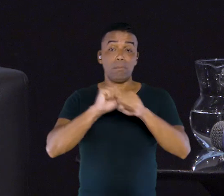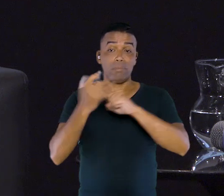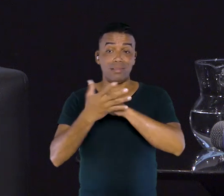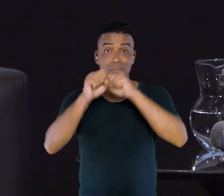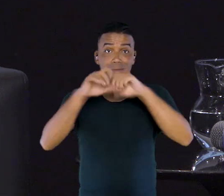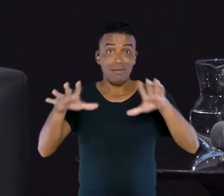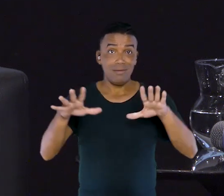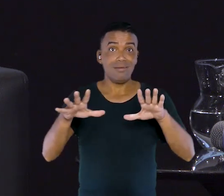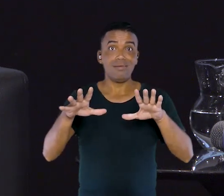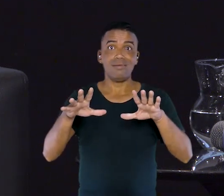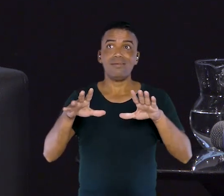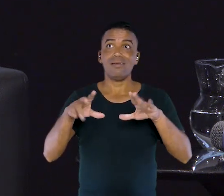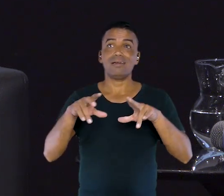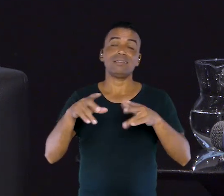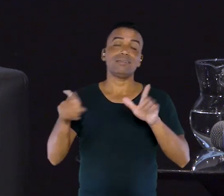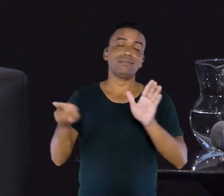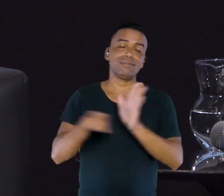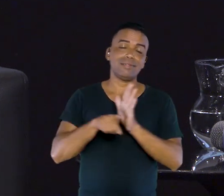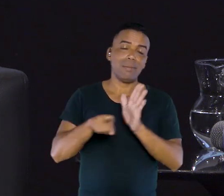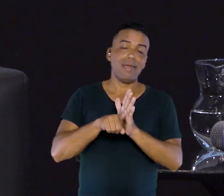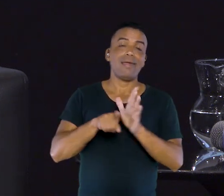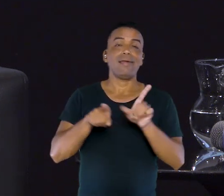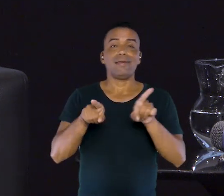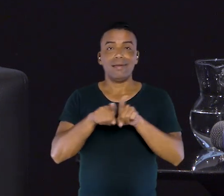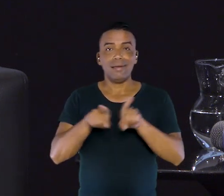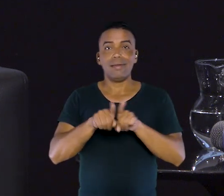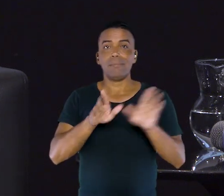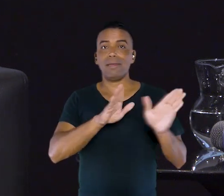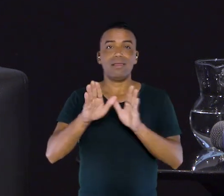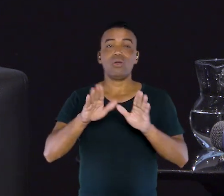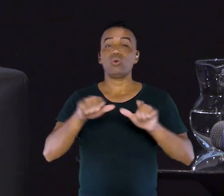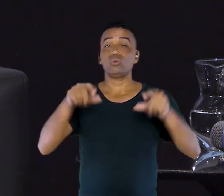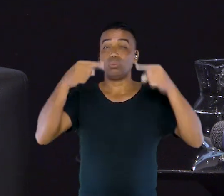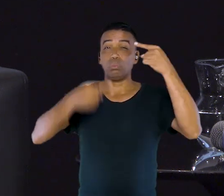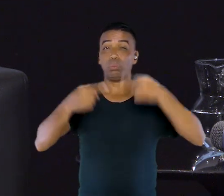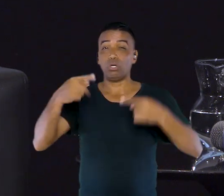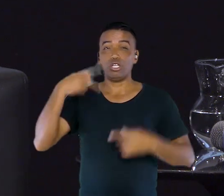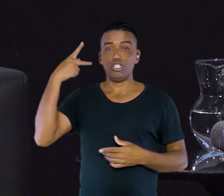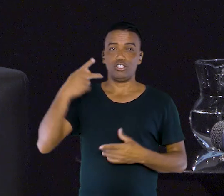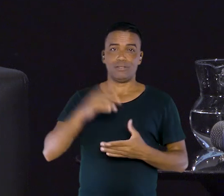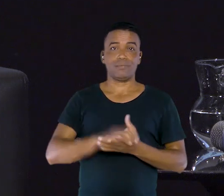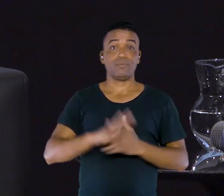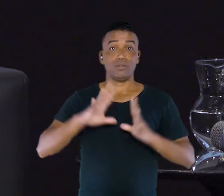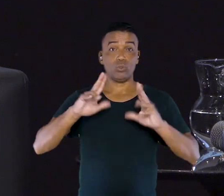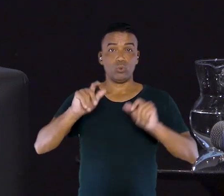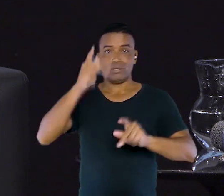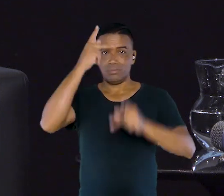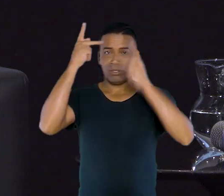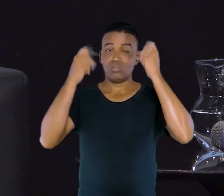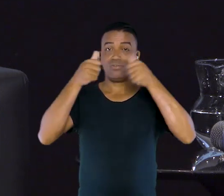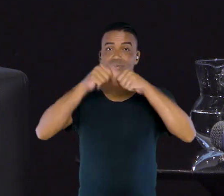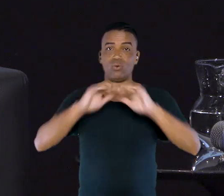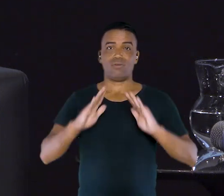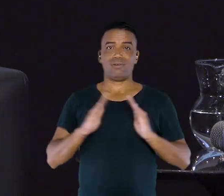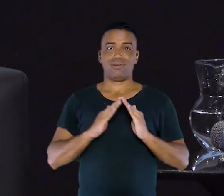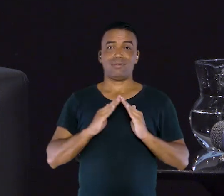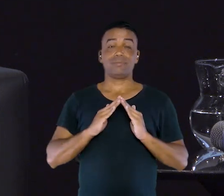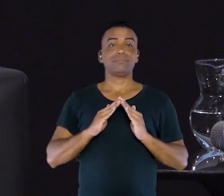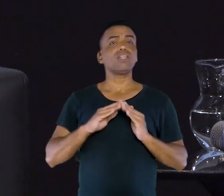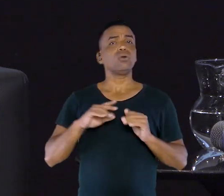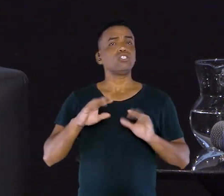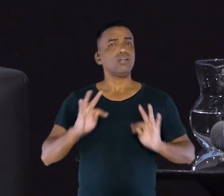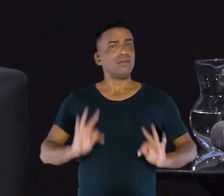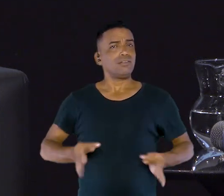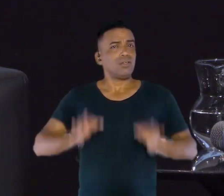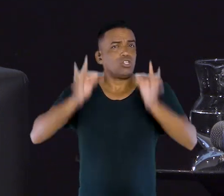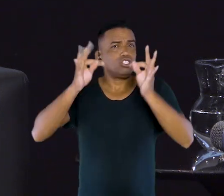pandemia e da política horrorosa que a gente atravessou. Todo mundo ficou em casa na pandemia, né? E aí havia uma tecnologia